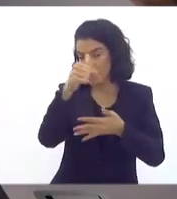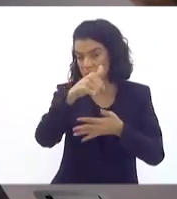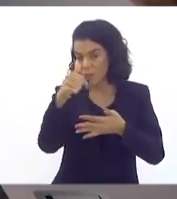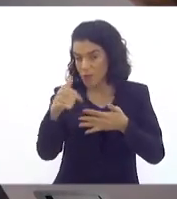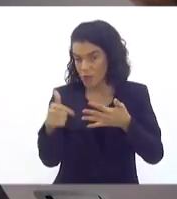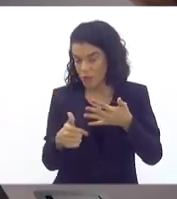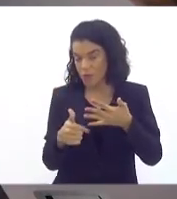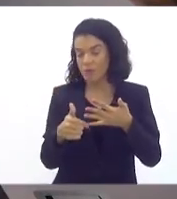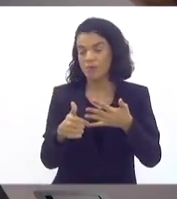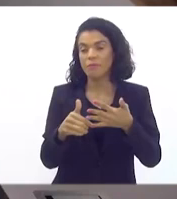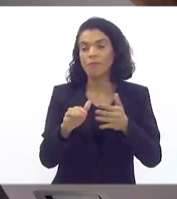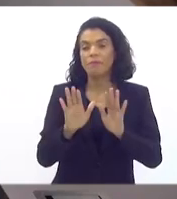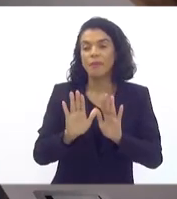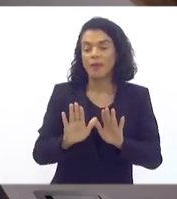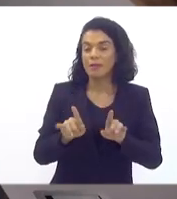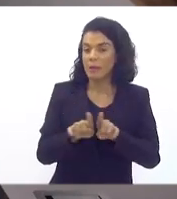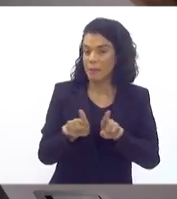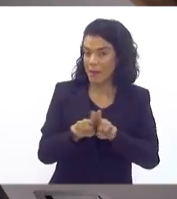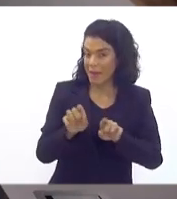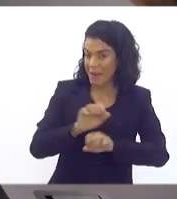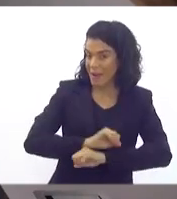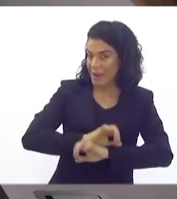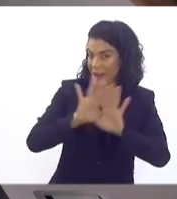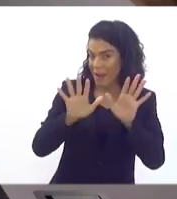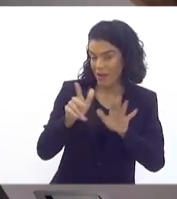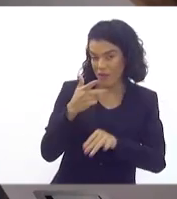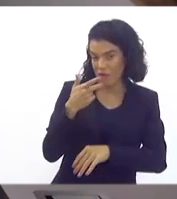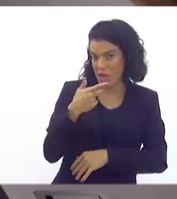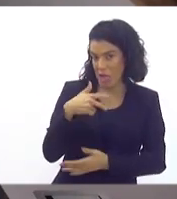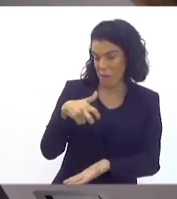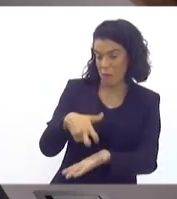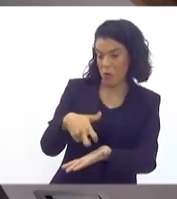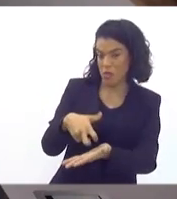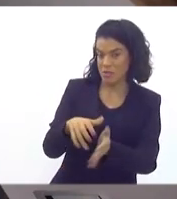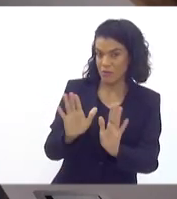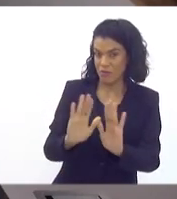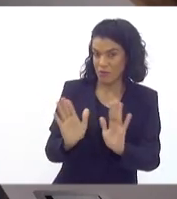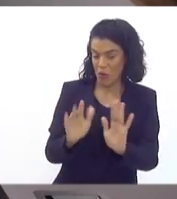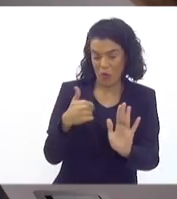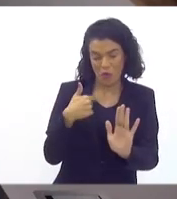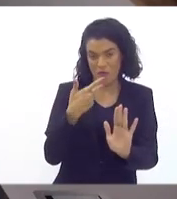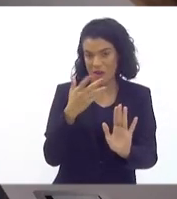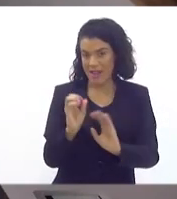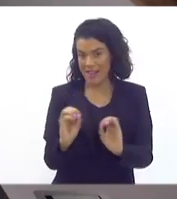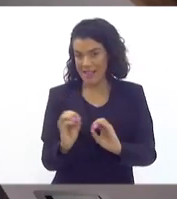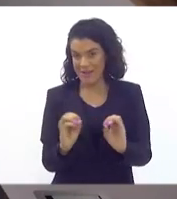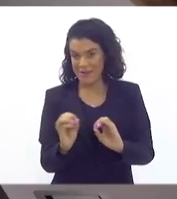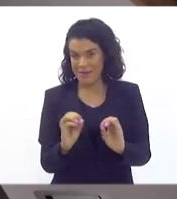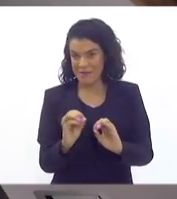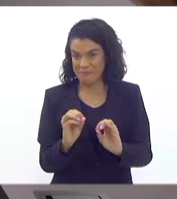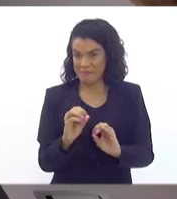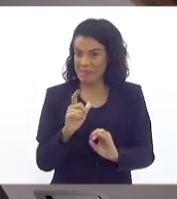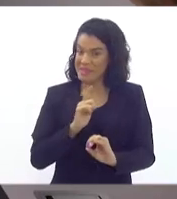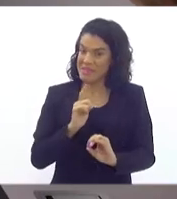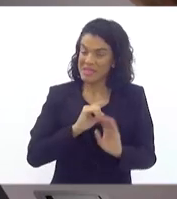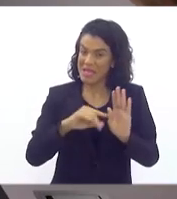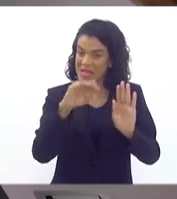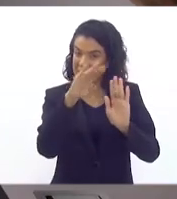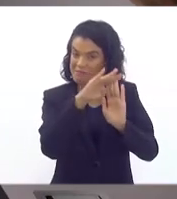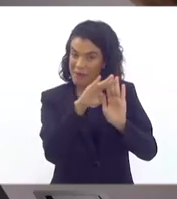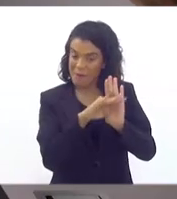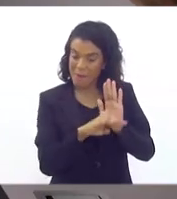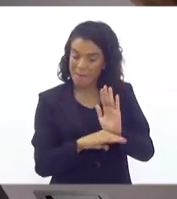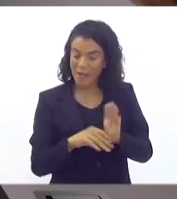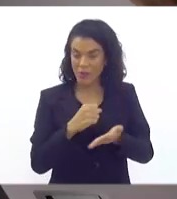trazidos da tua raiva mas deixar claro aqui que eu não falei que ela não tem nenhuma punição não isso eu não disse Provavelmente tem lá no elenco do